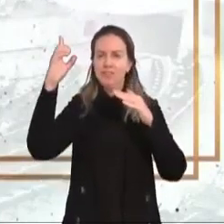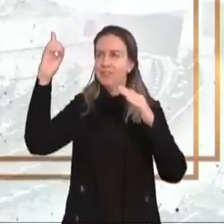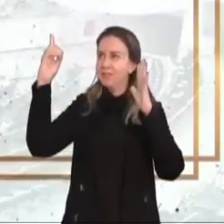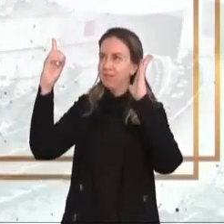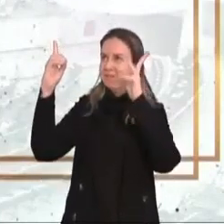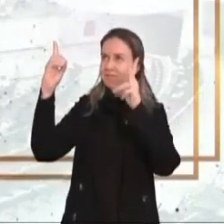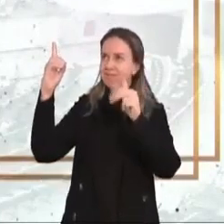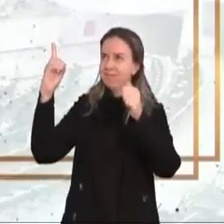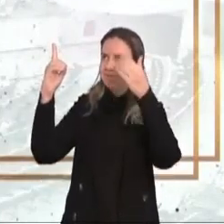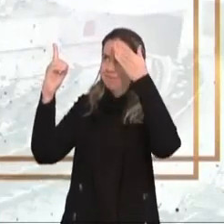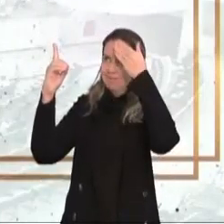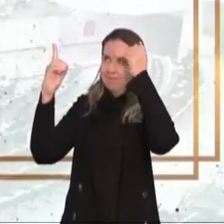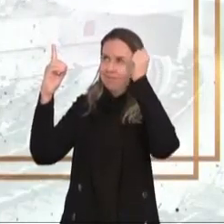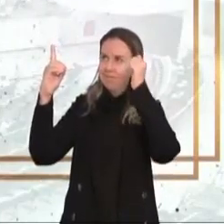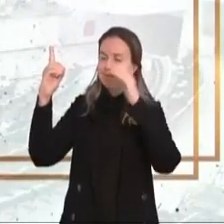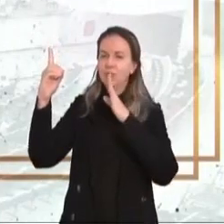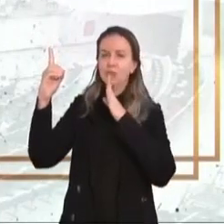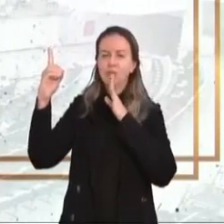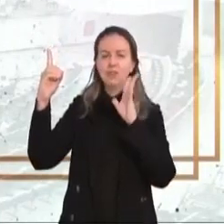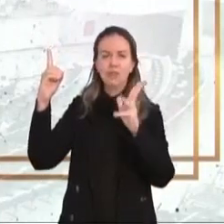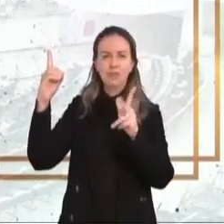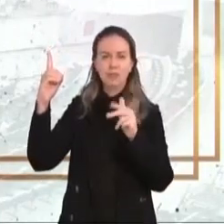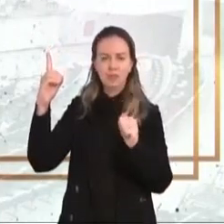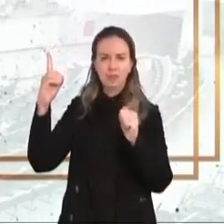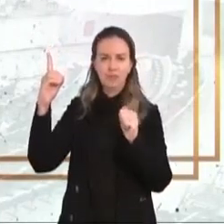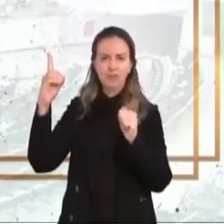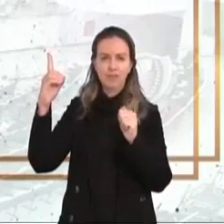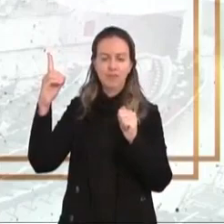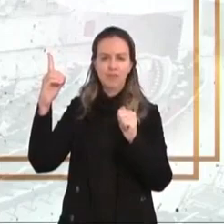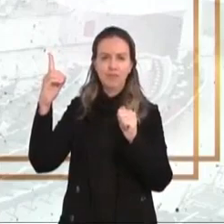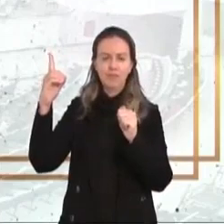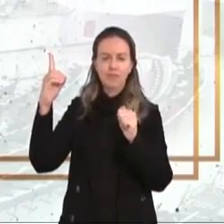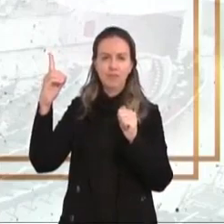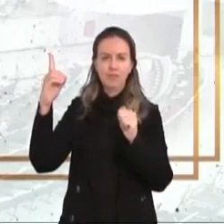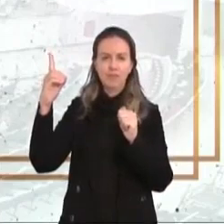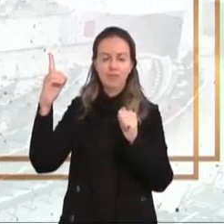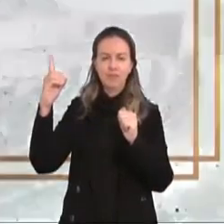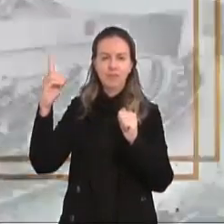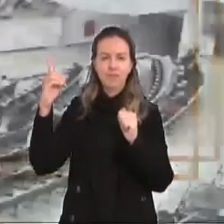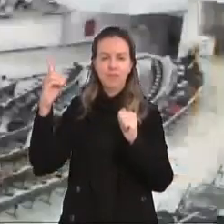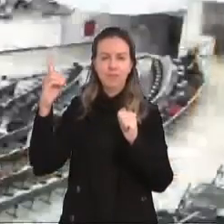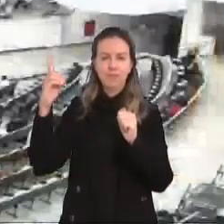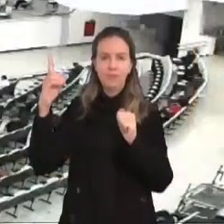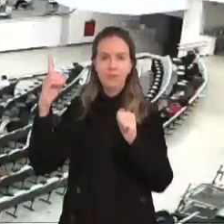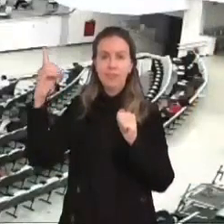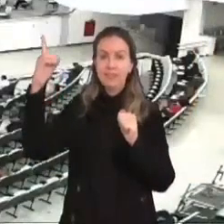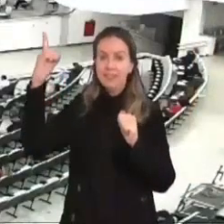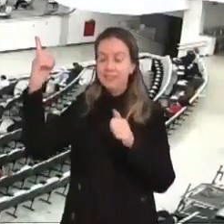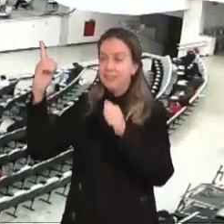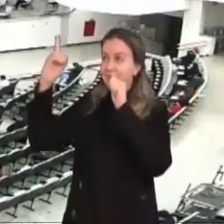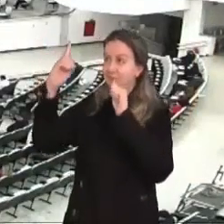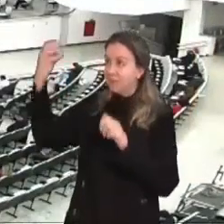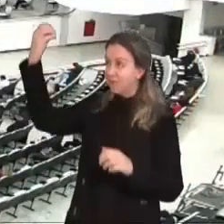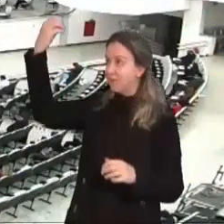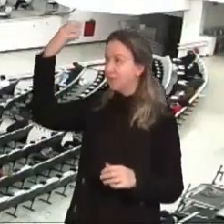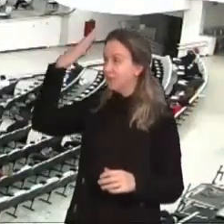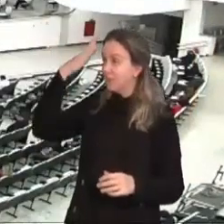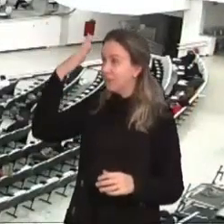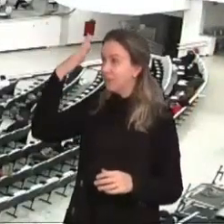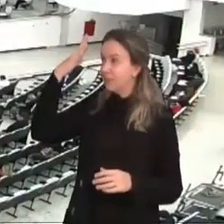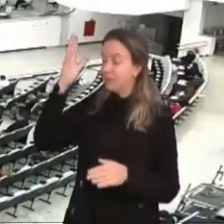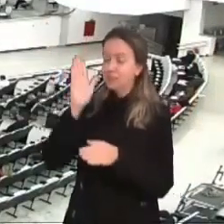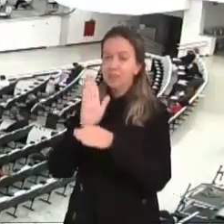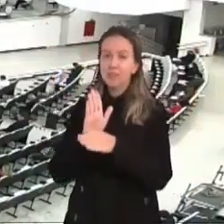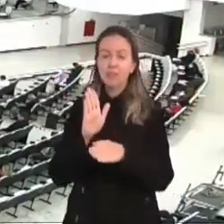sabes. E só os que podem digam amém. Que Deus, por graça, mais uma vez,